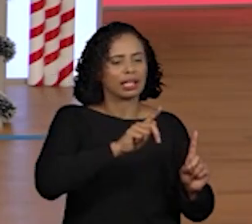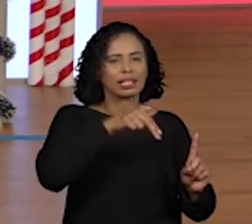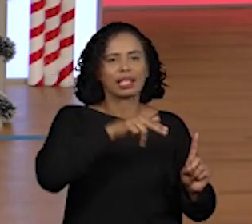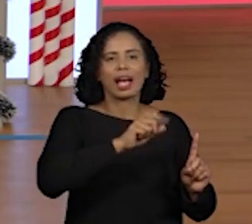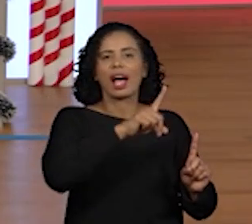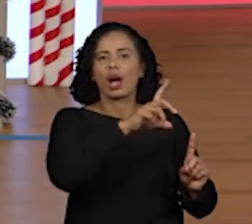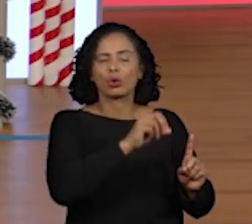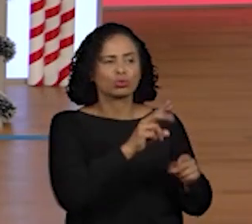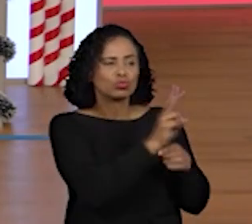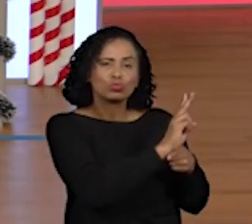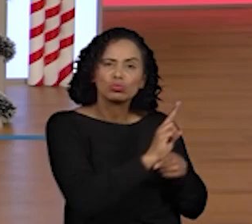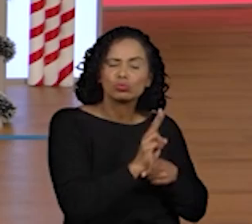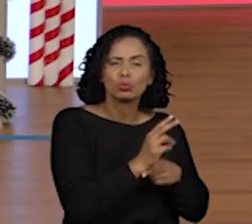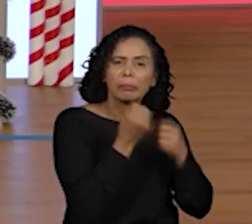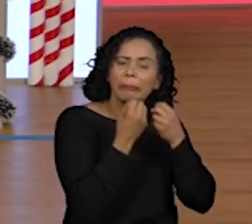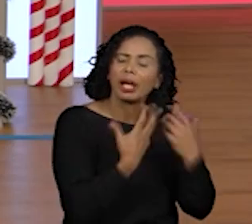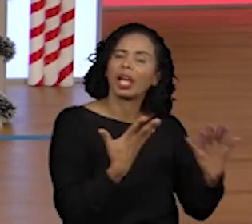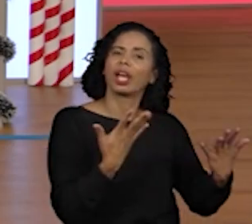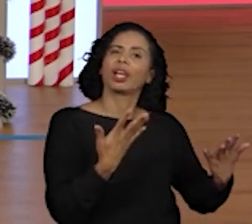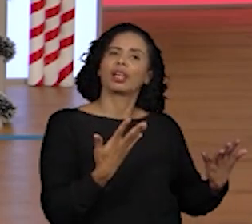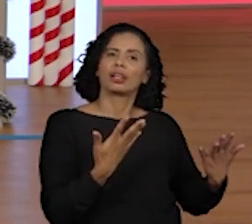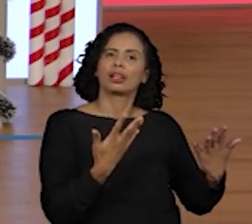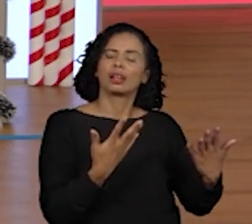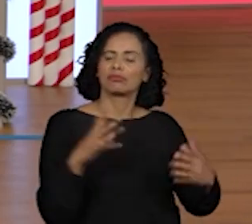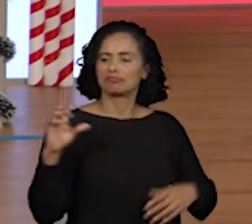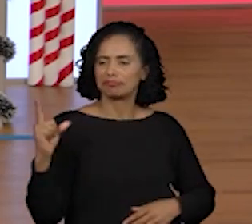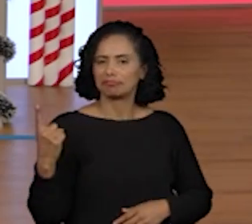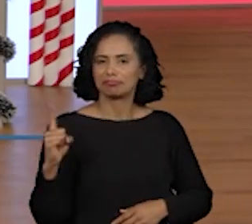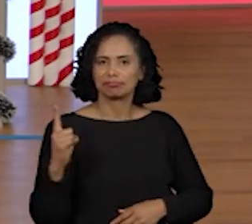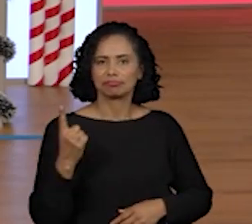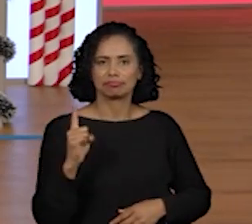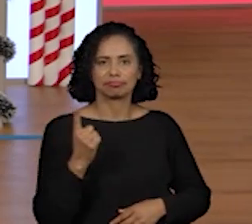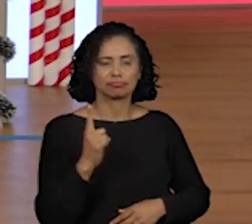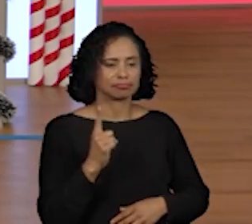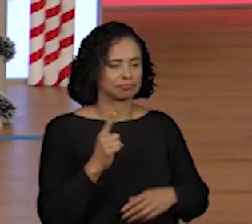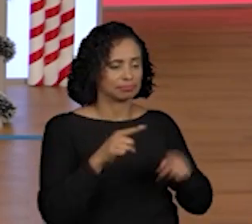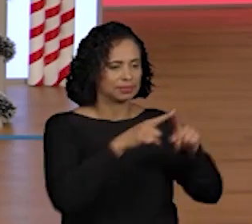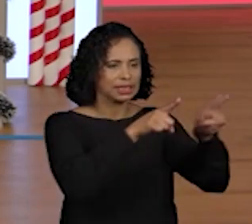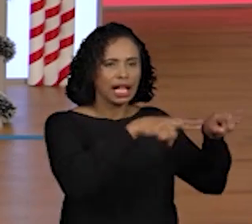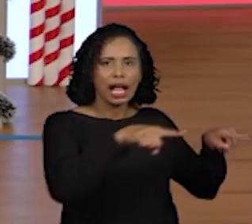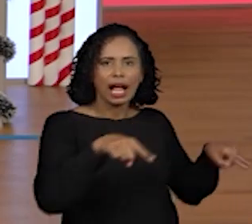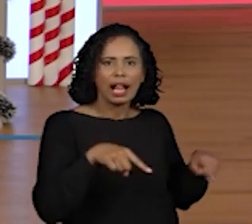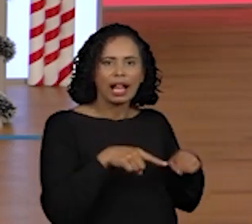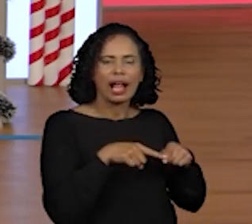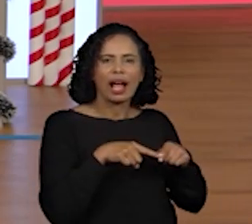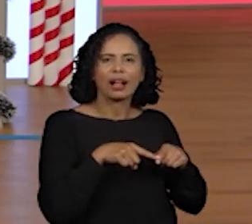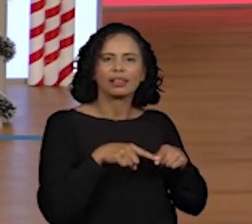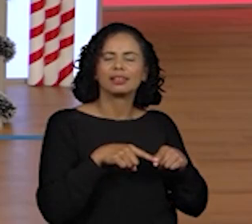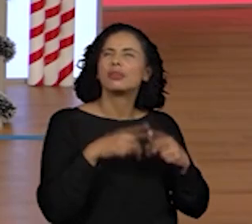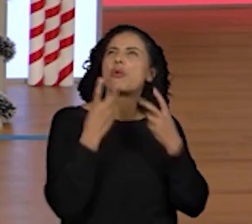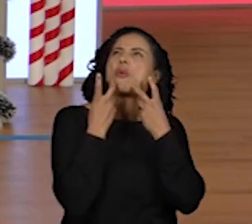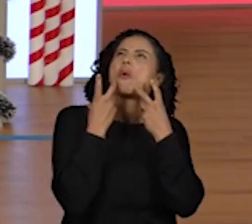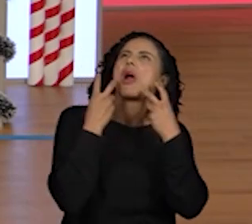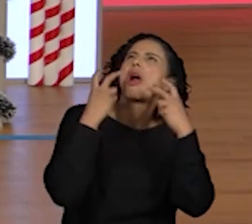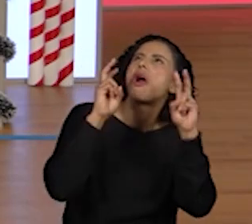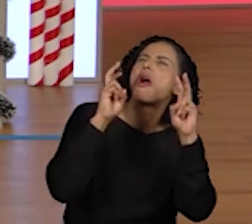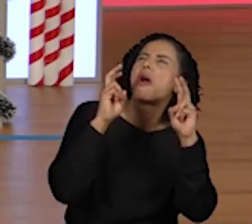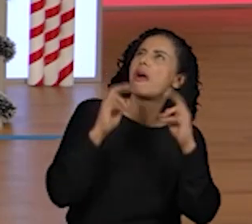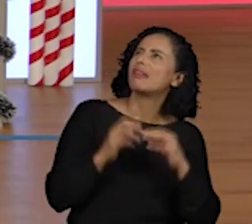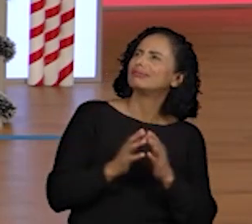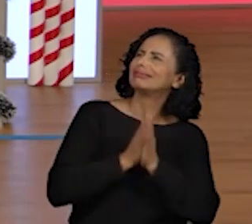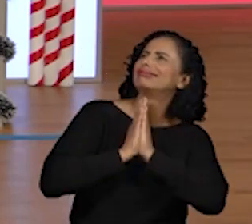bem. E ele se aproximou do lago e clamou em alta voz,